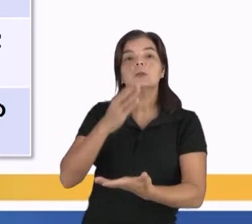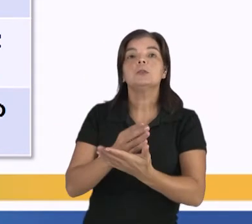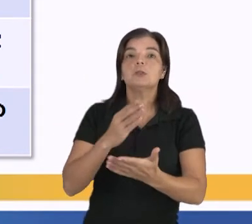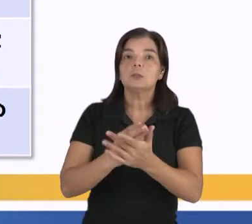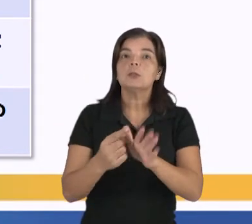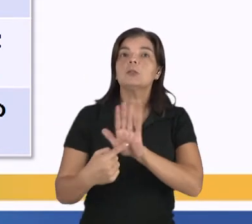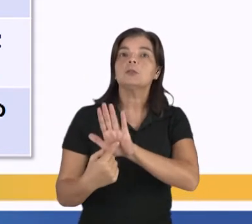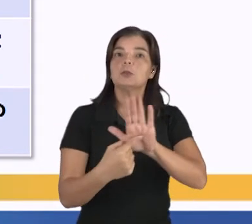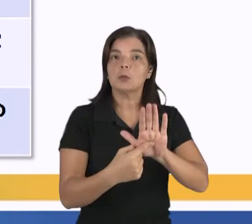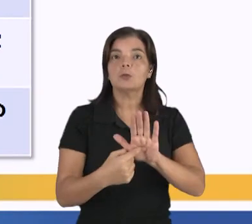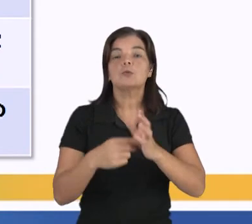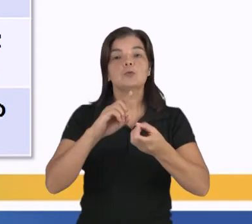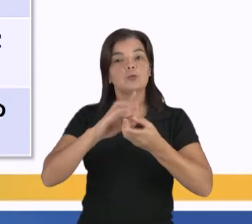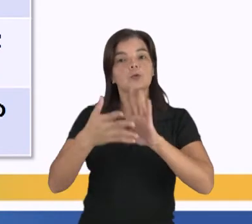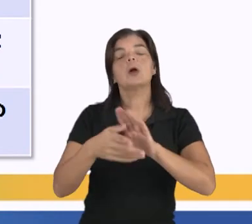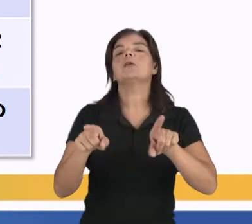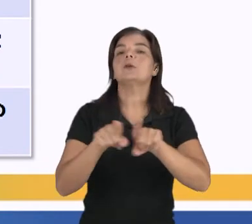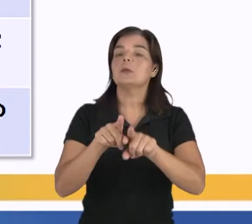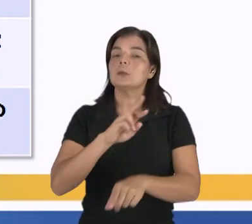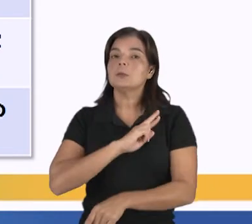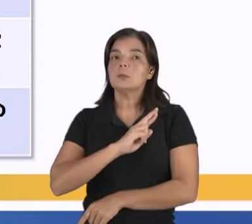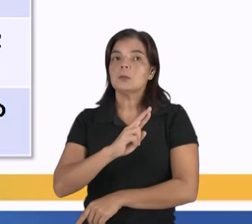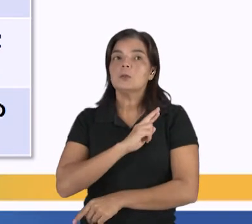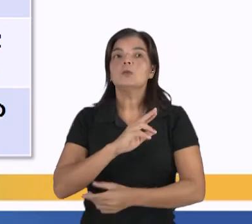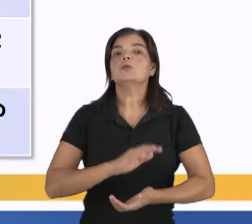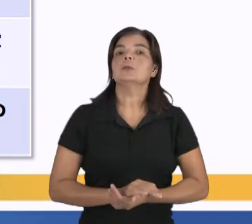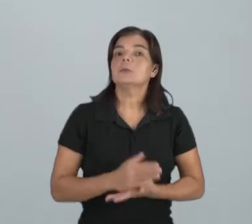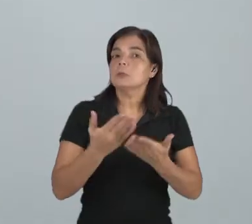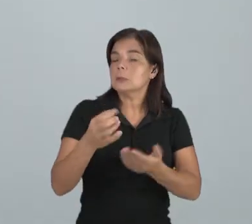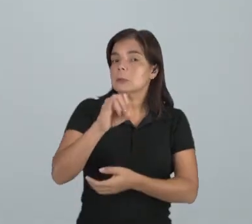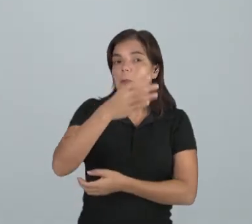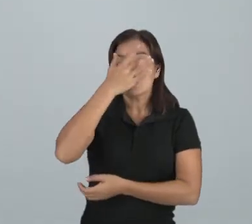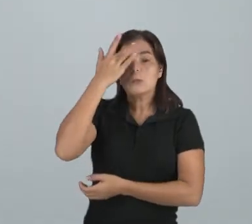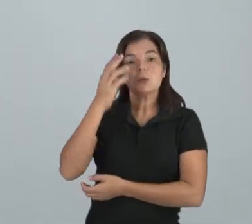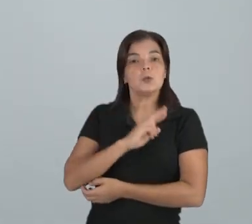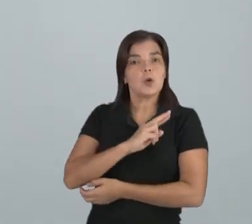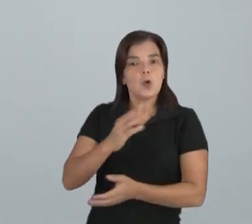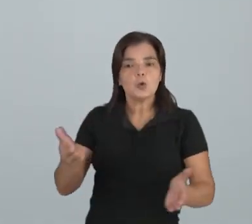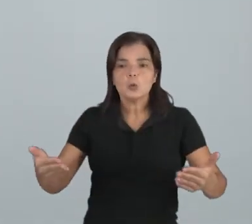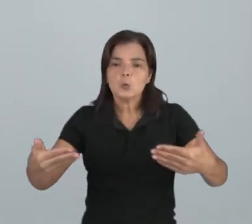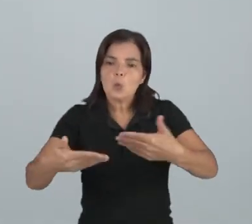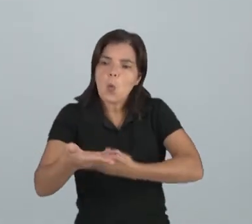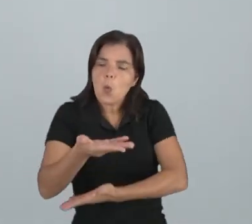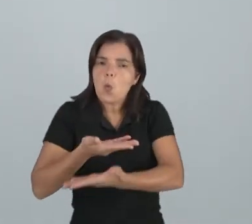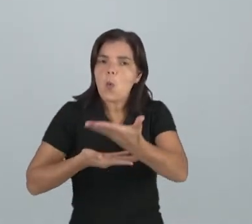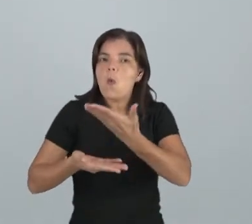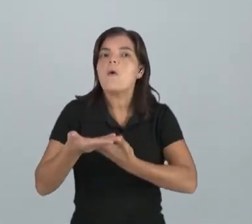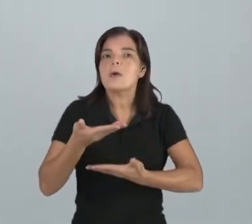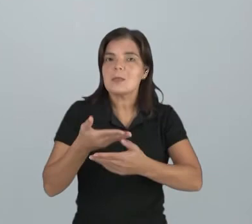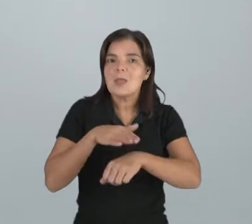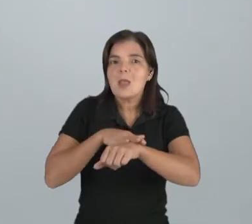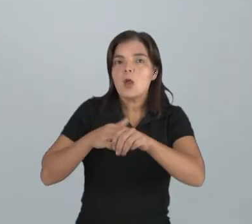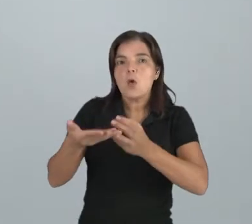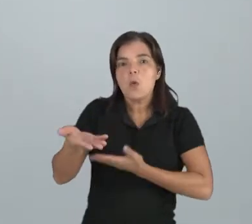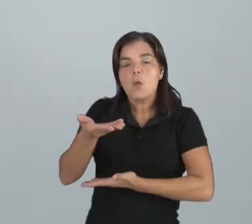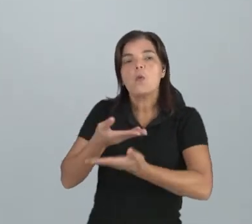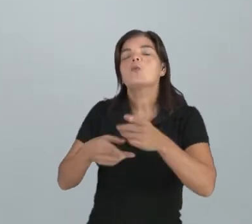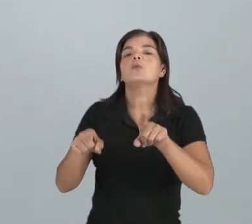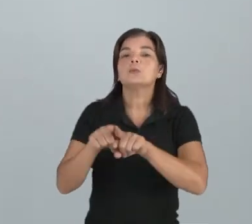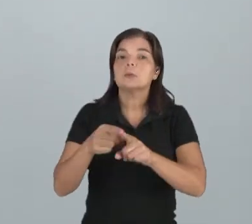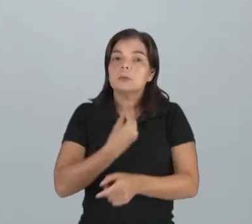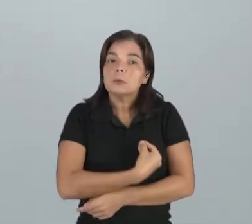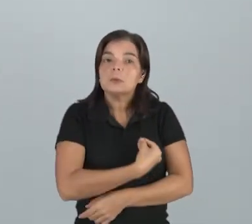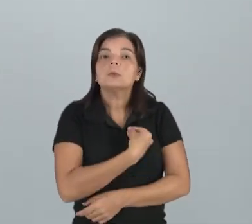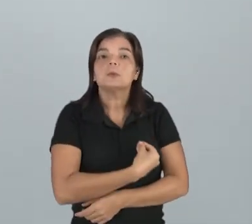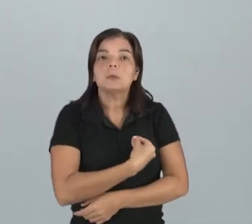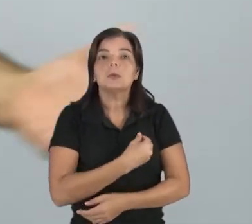concretizar e efetivar entre si o diálogo interreligioso. Se as religiões cooperam entre si, elas dialogam entre si. Nessa fase que a gente está